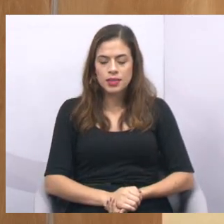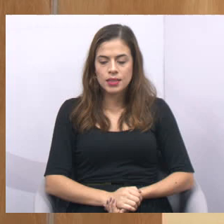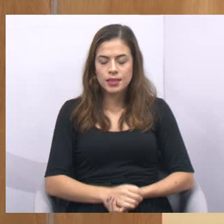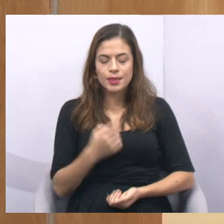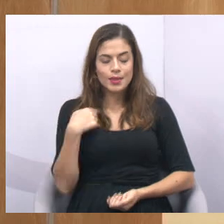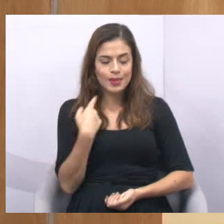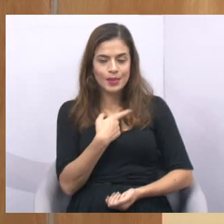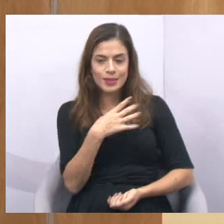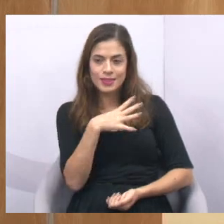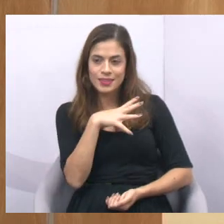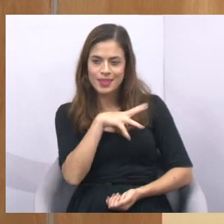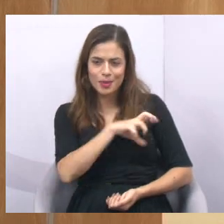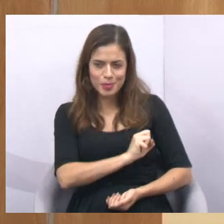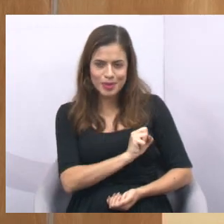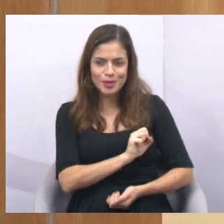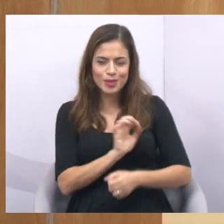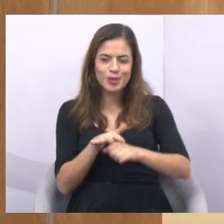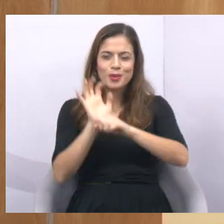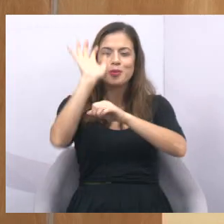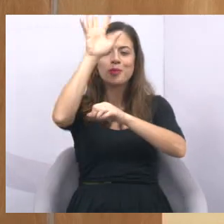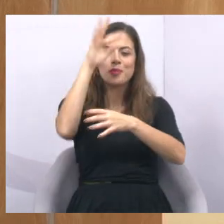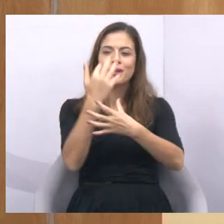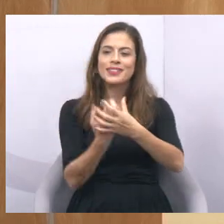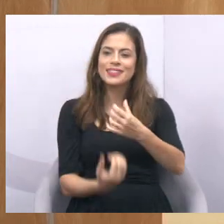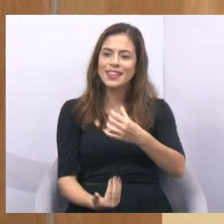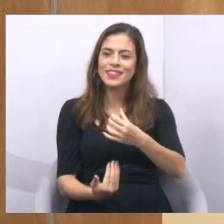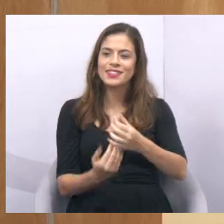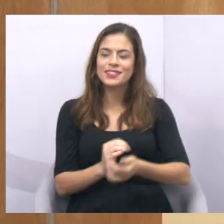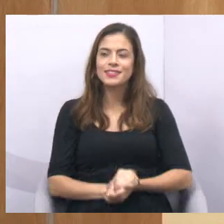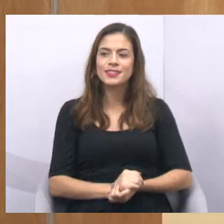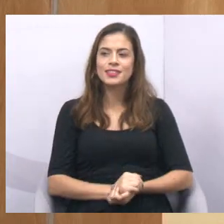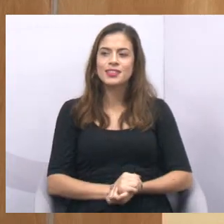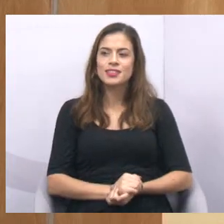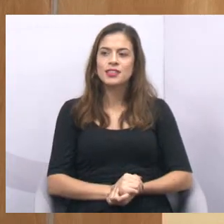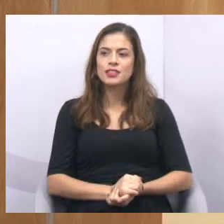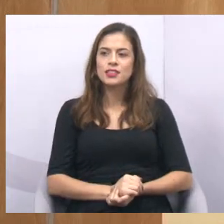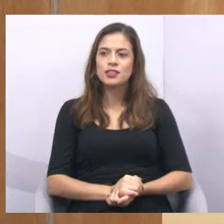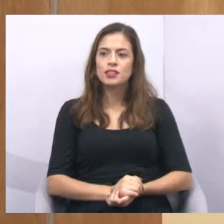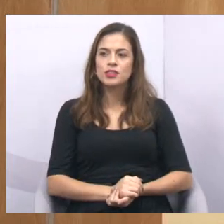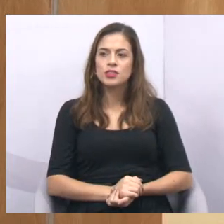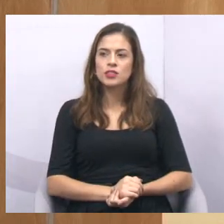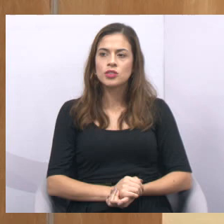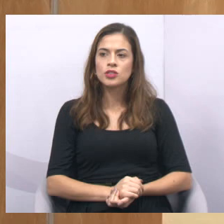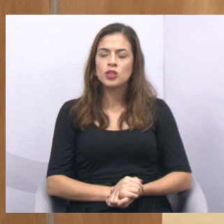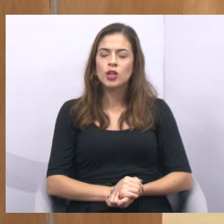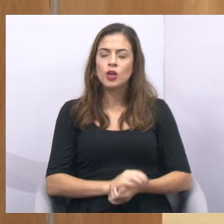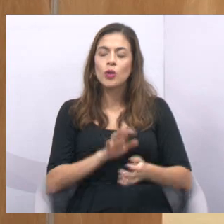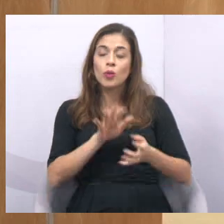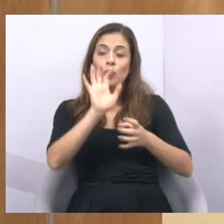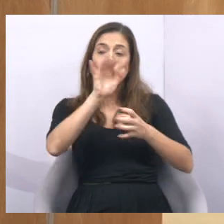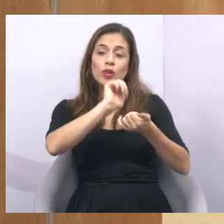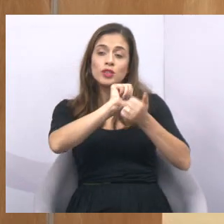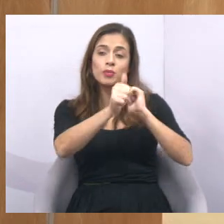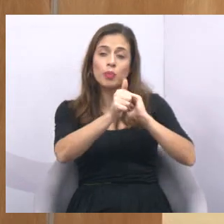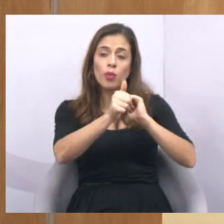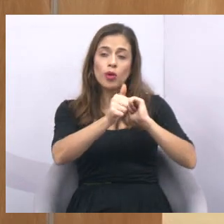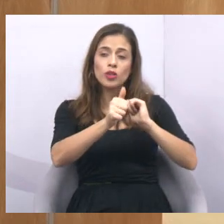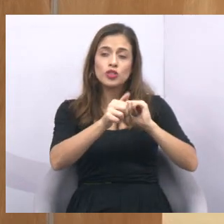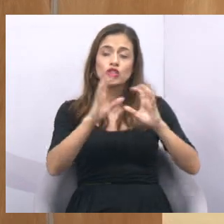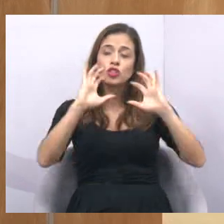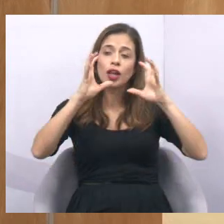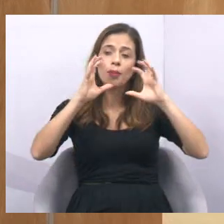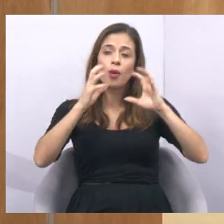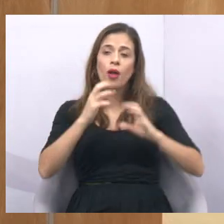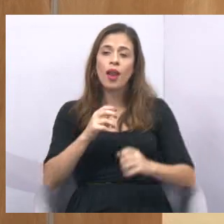Nós amantes hoje, os amantes do basquete, como a gente chama o grande jogo, o esporte da bola laranja, para